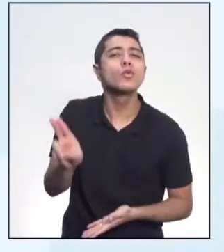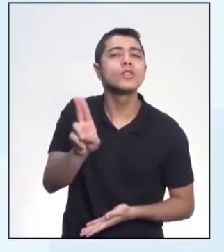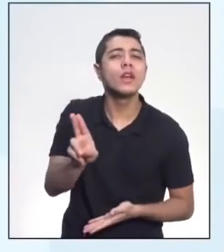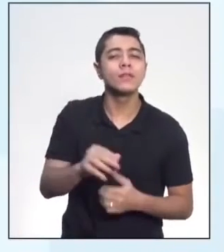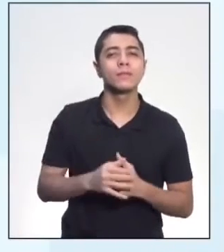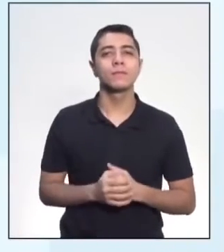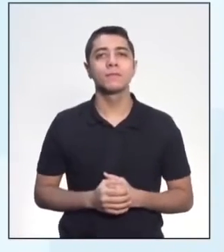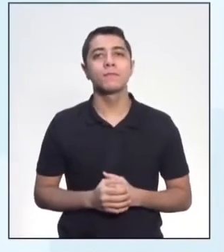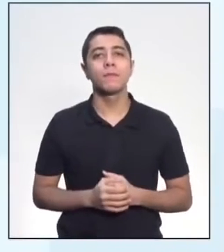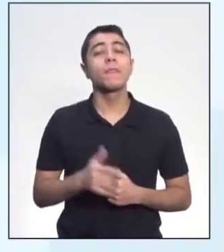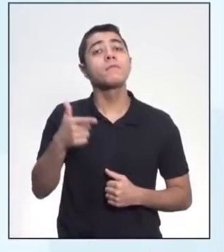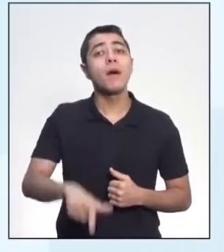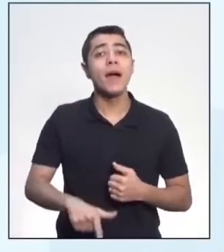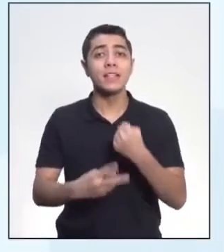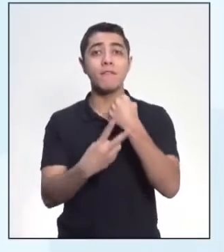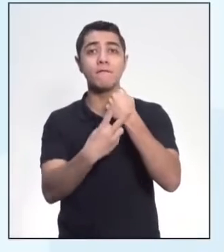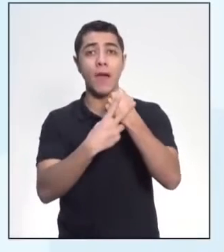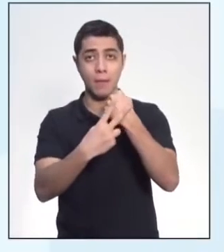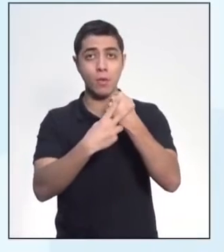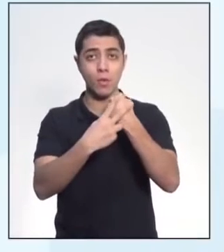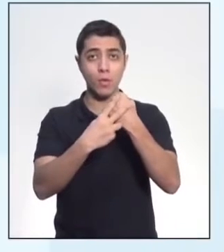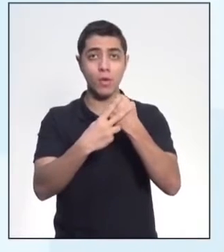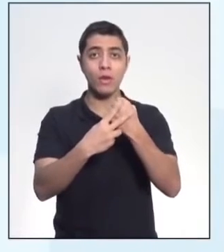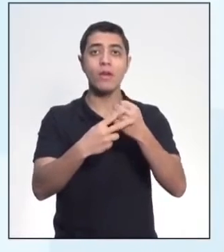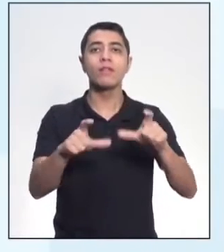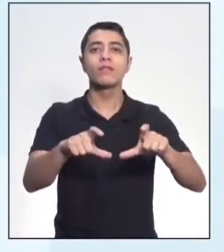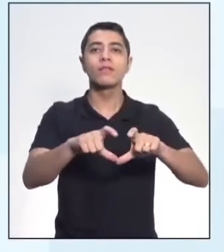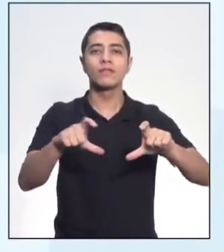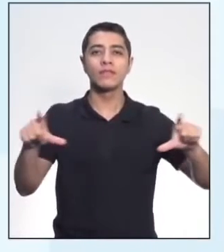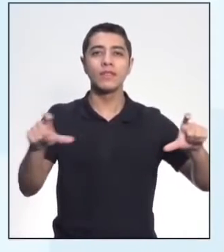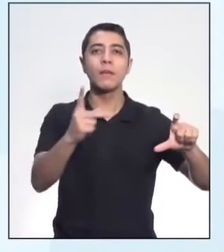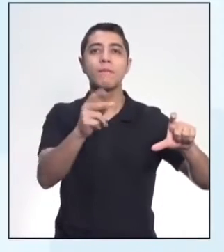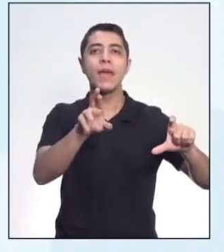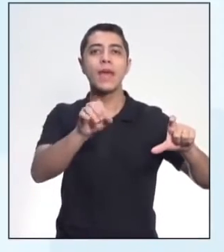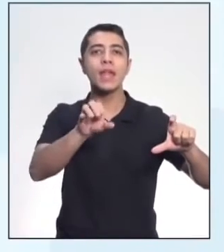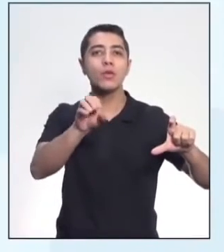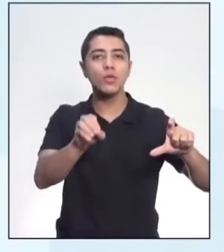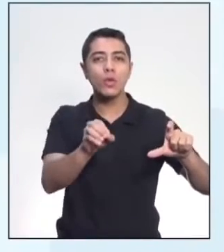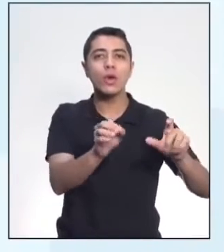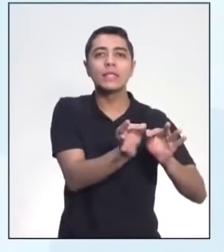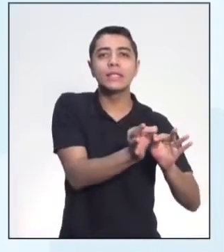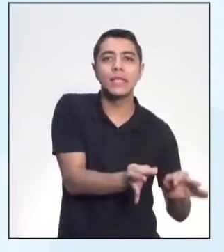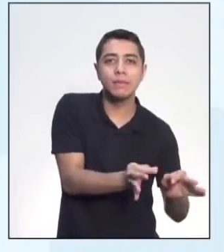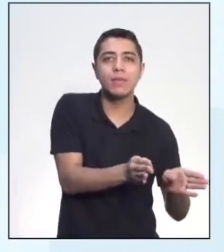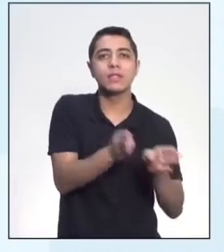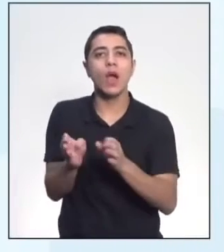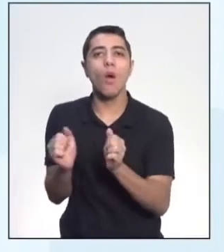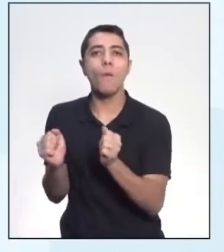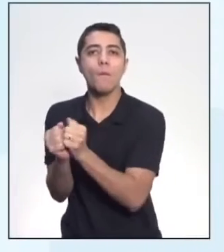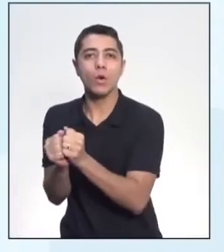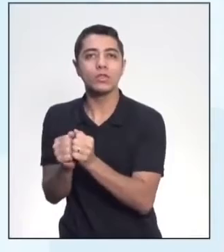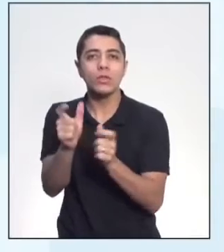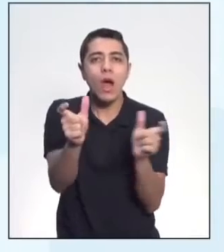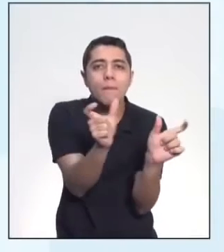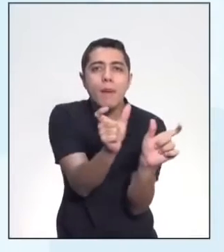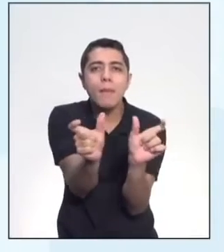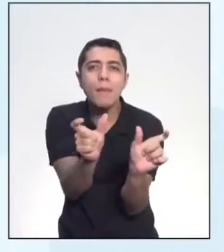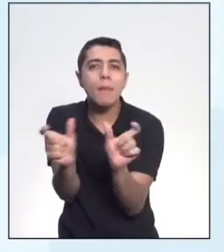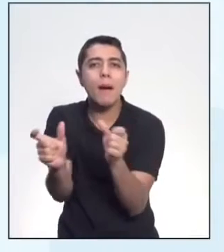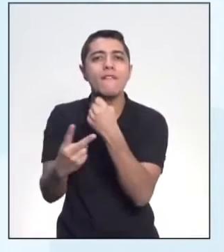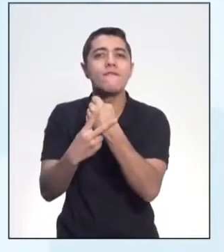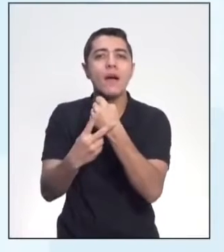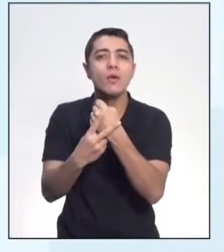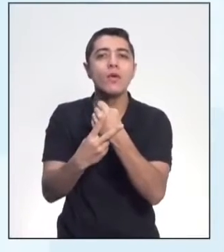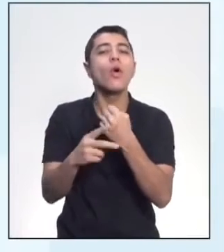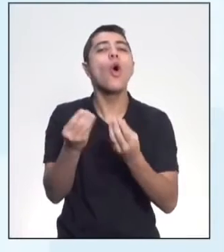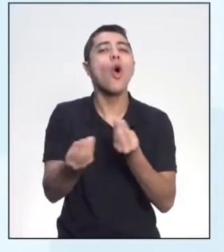de um período, diferenciar período simples de período composto e identificar o conector. Em um período composto,